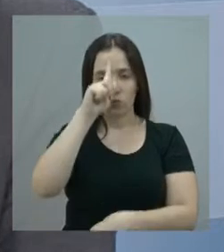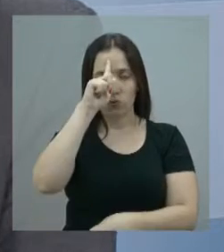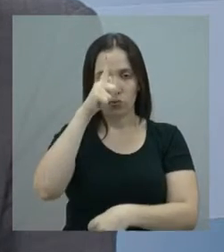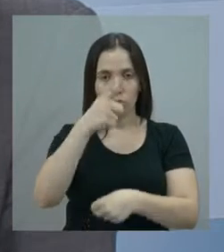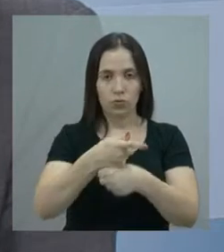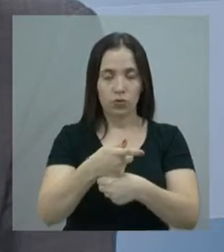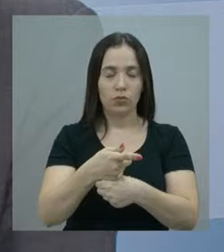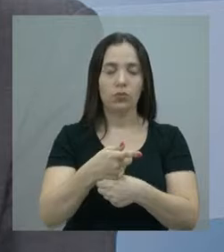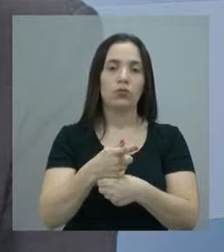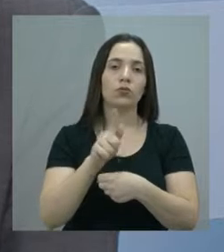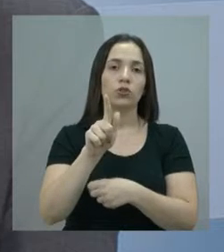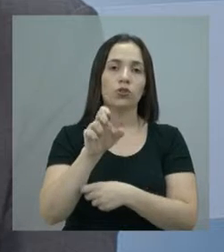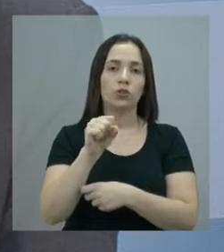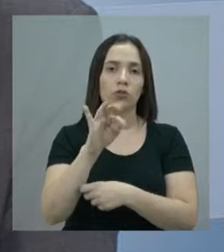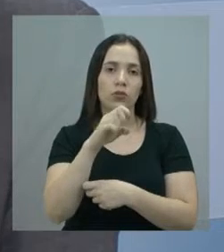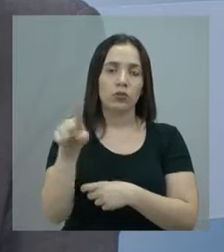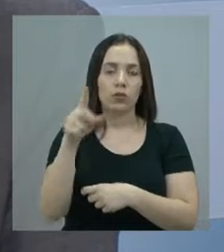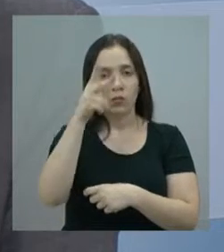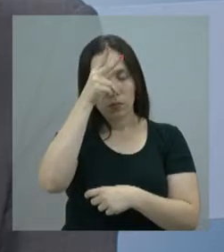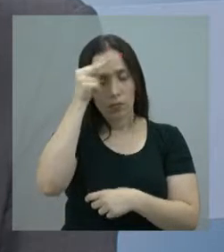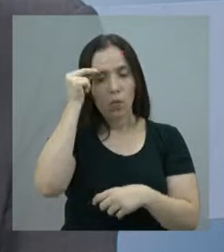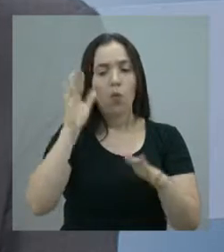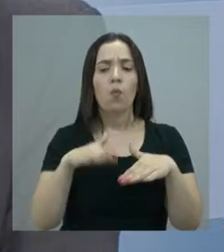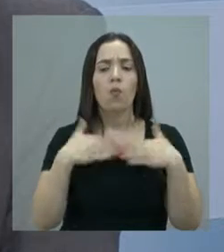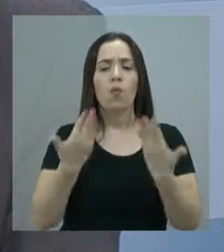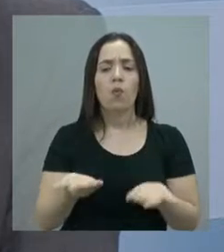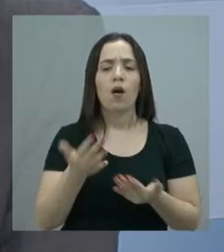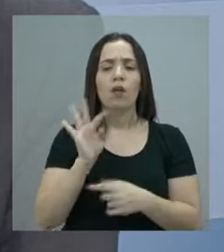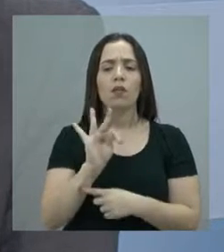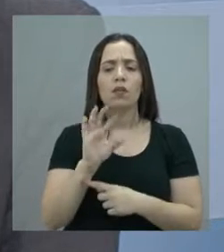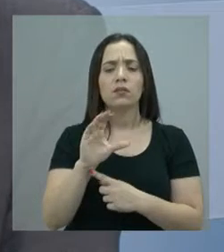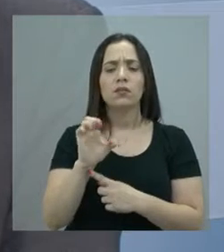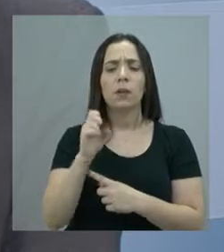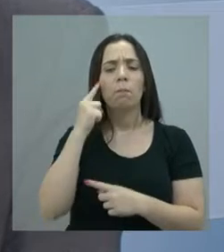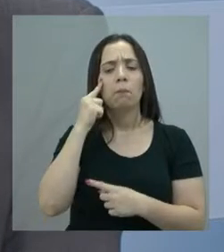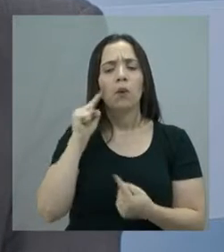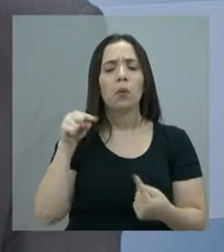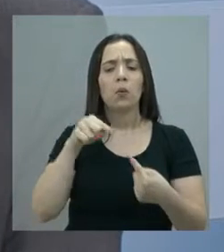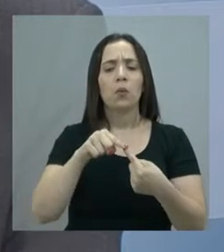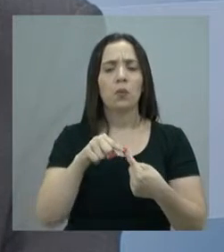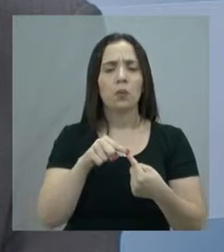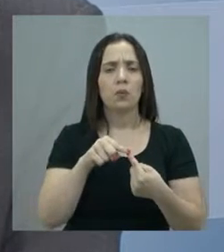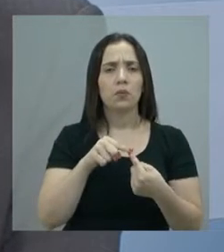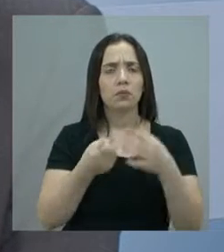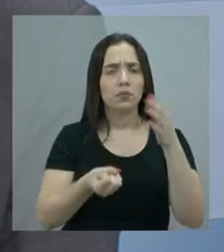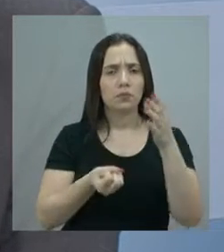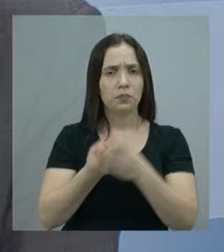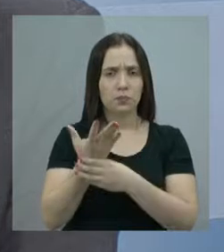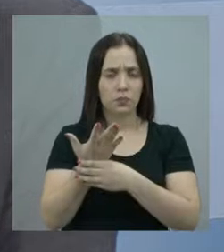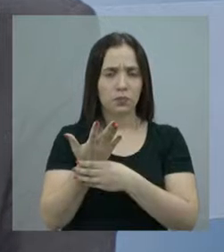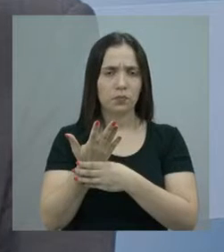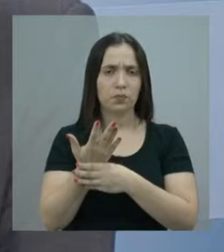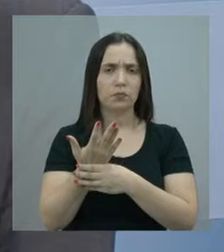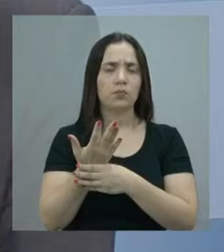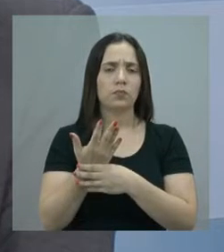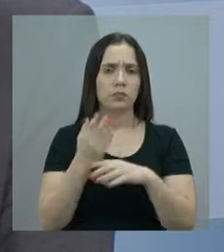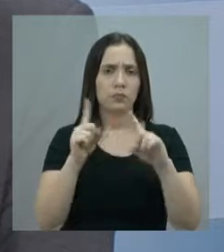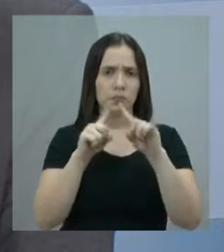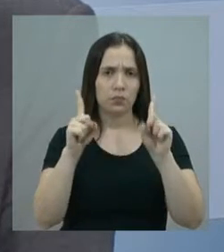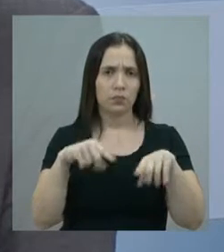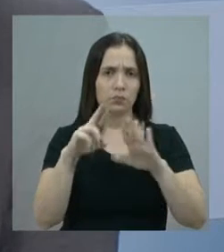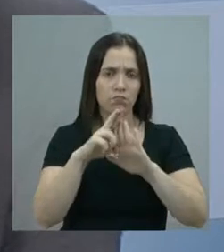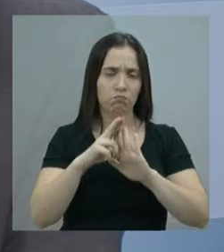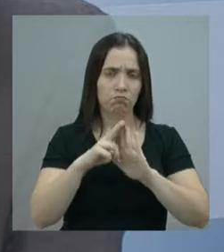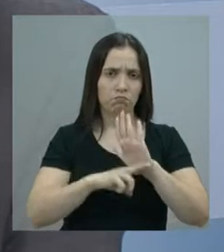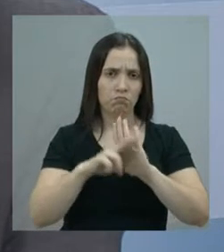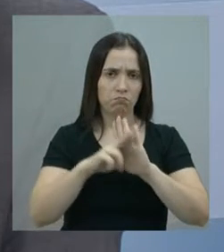municipal. Qual é a ideia do Tribunal de Contas ao criar esse indicador nacionalmente?